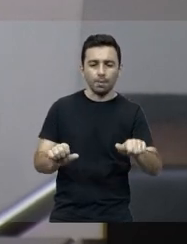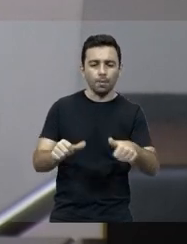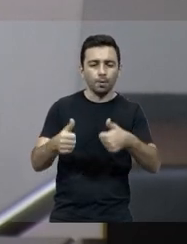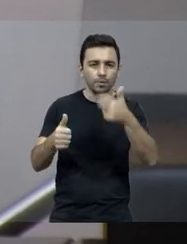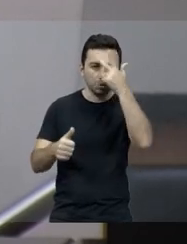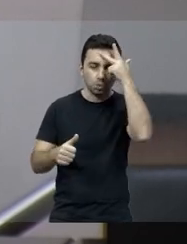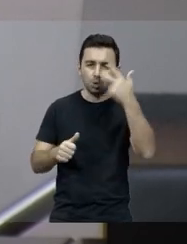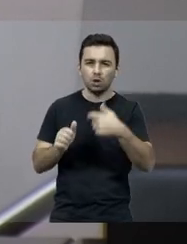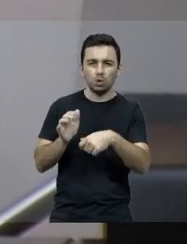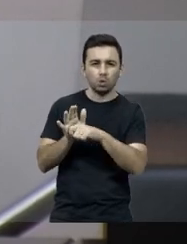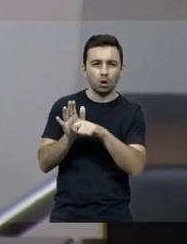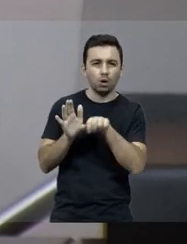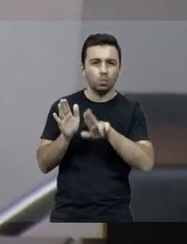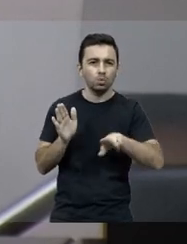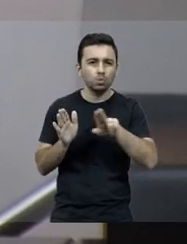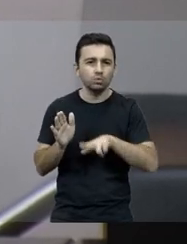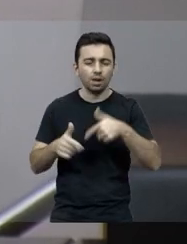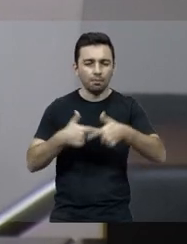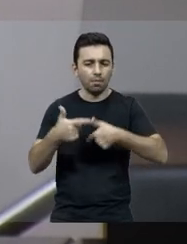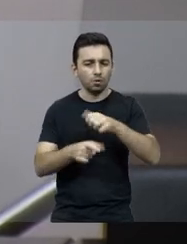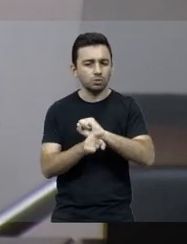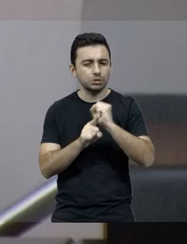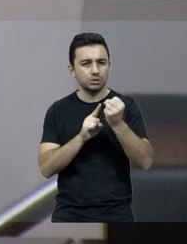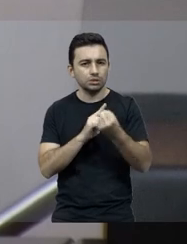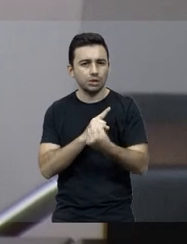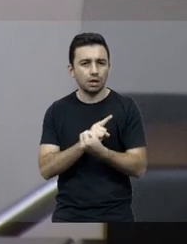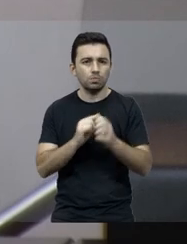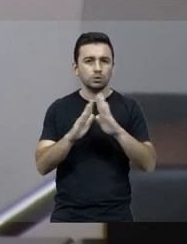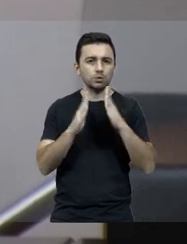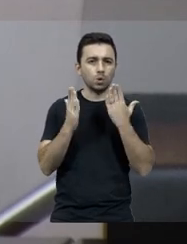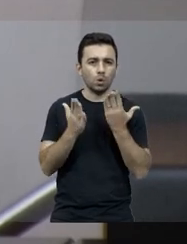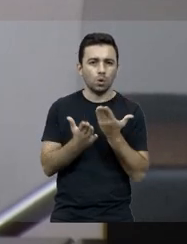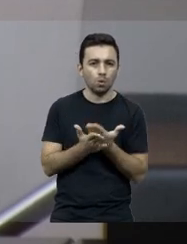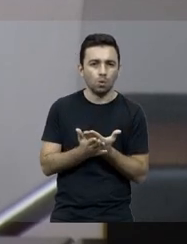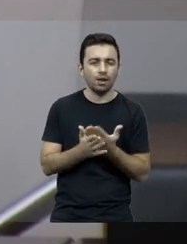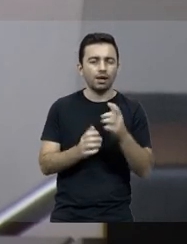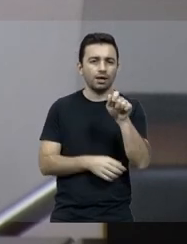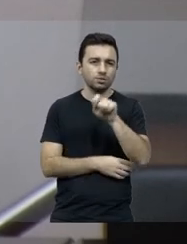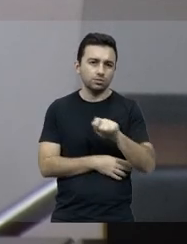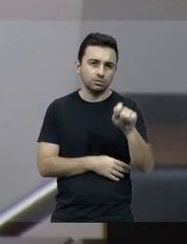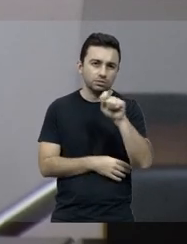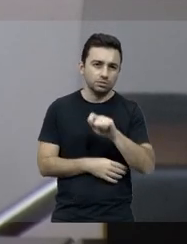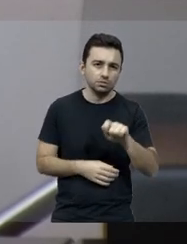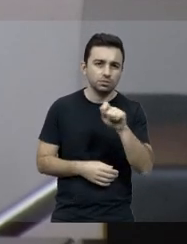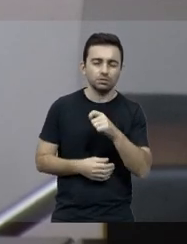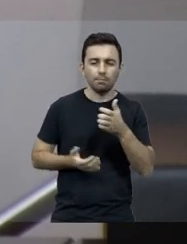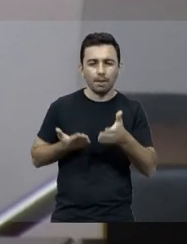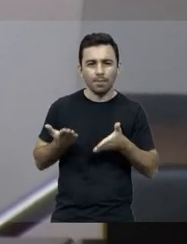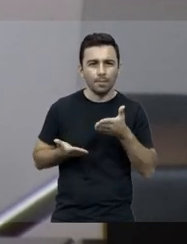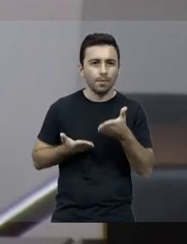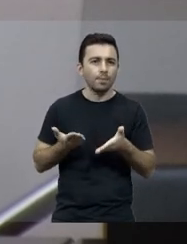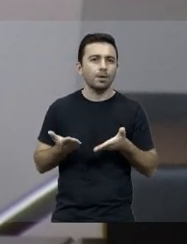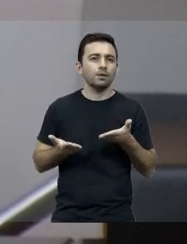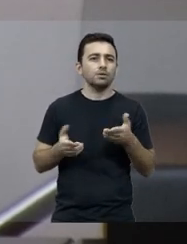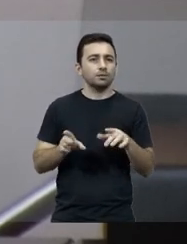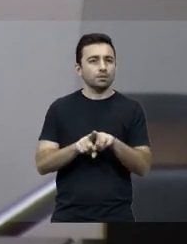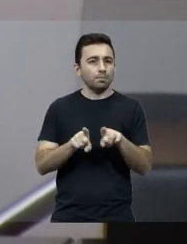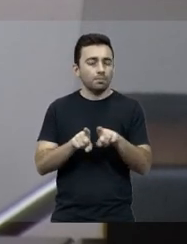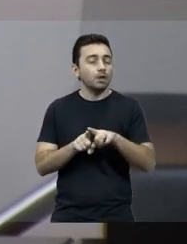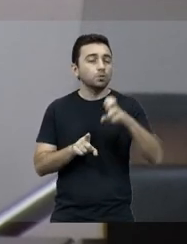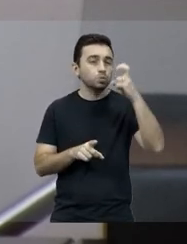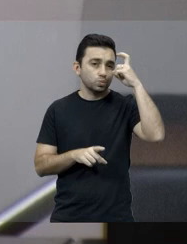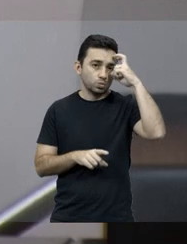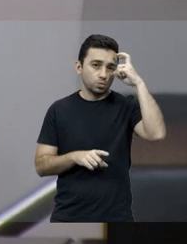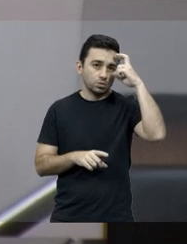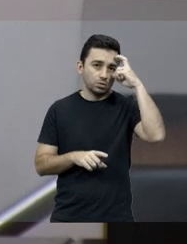nos trabalhos sociais, orfanatos, escolas, associações assistenciais, culturais,